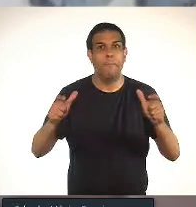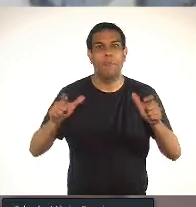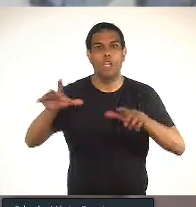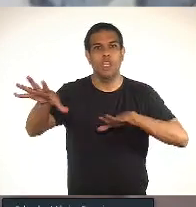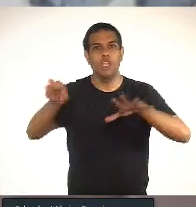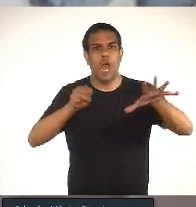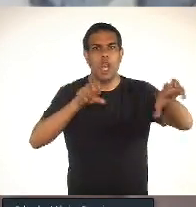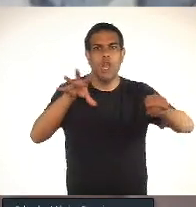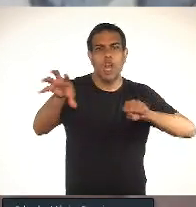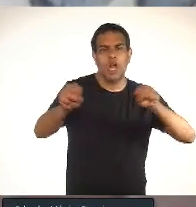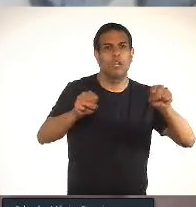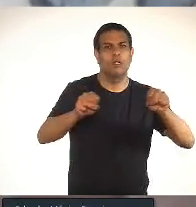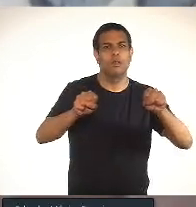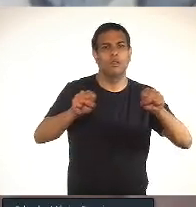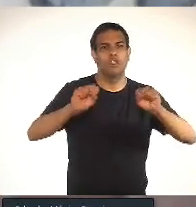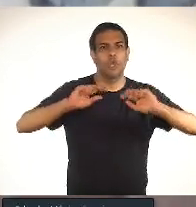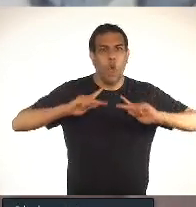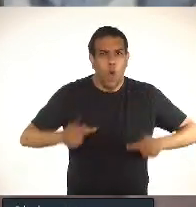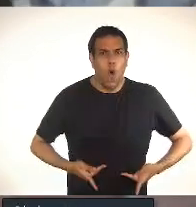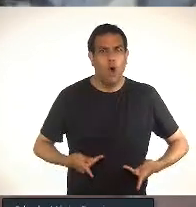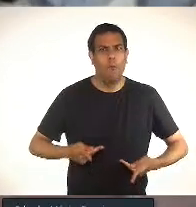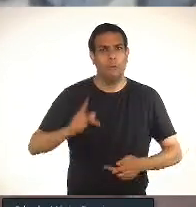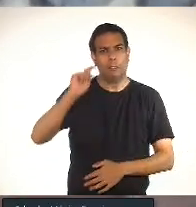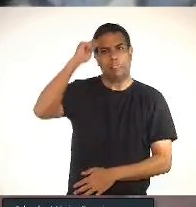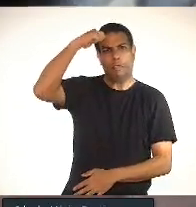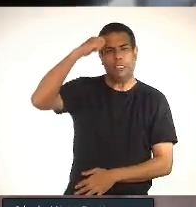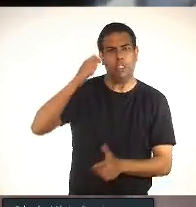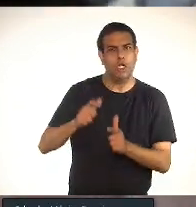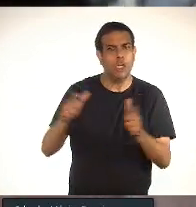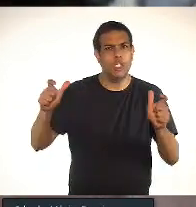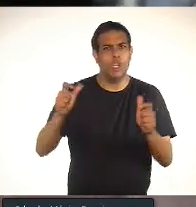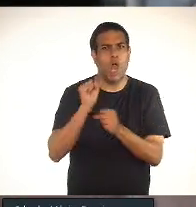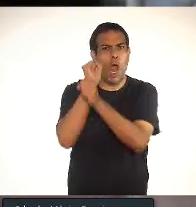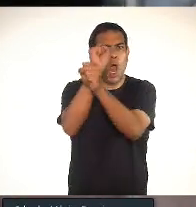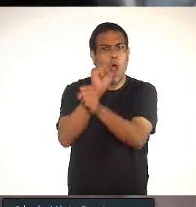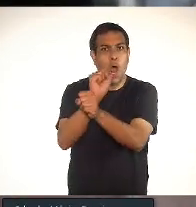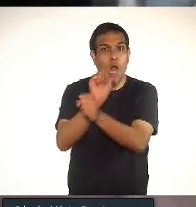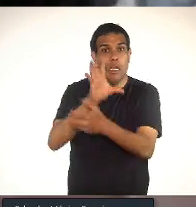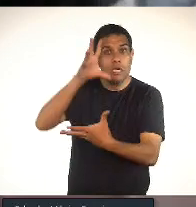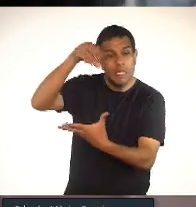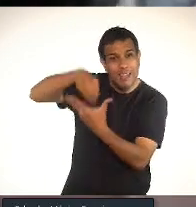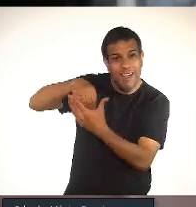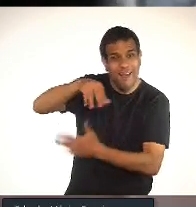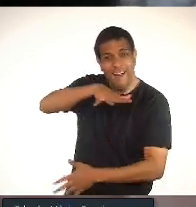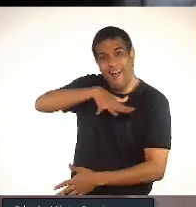corpos de pessoas. Então, nós chegamos a esse continente